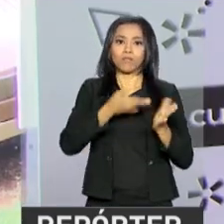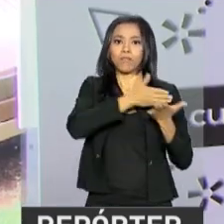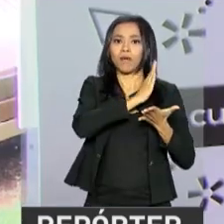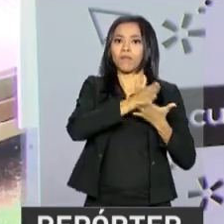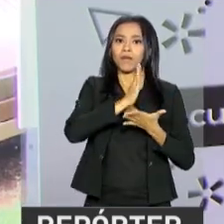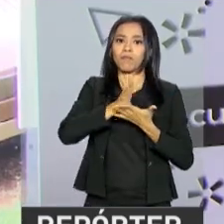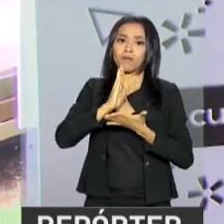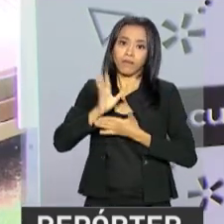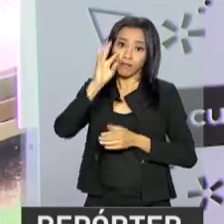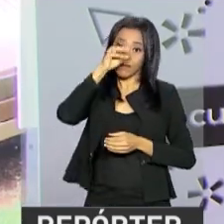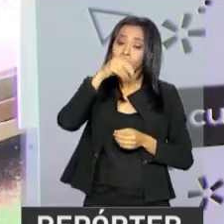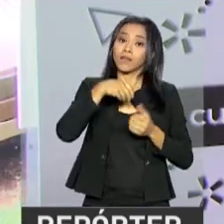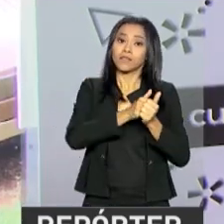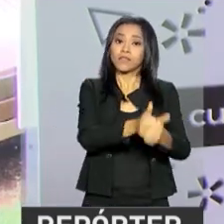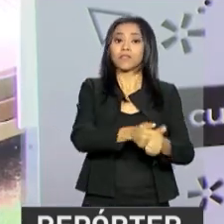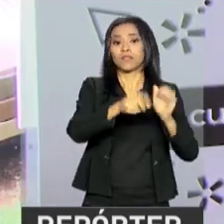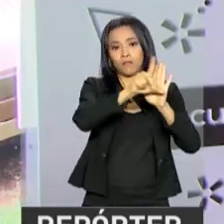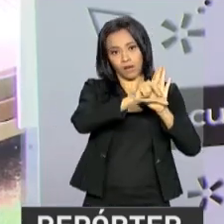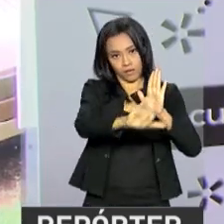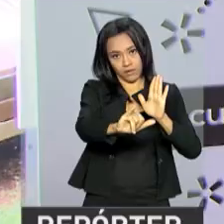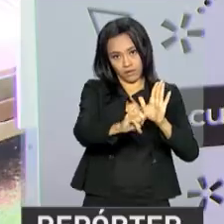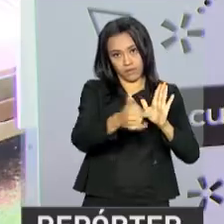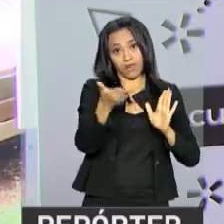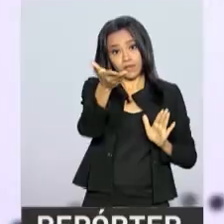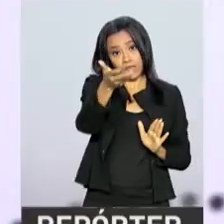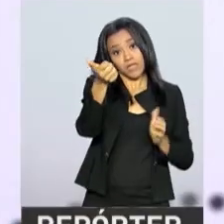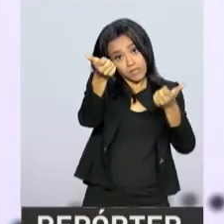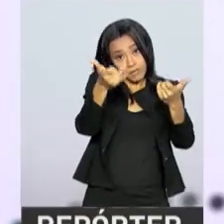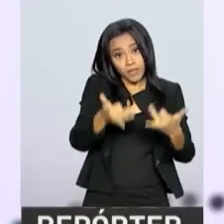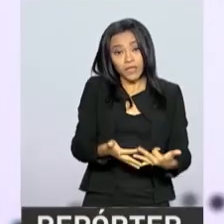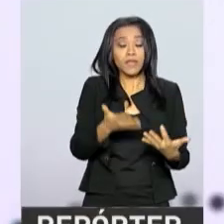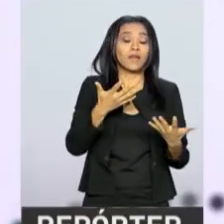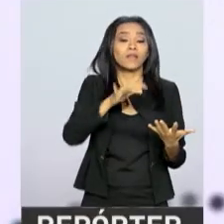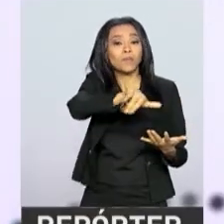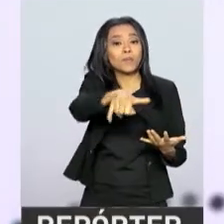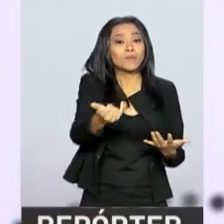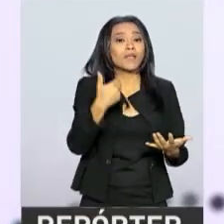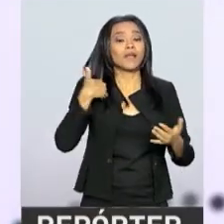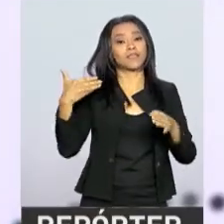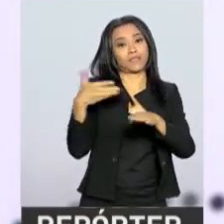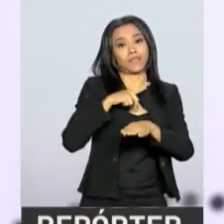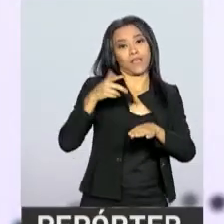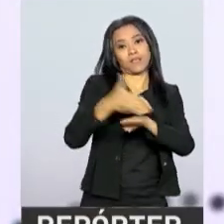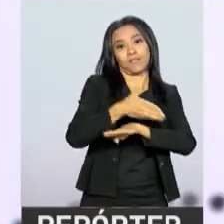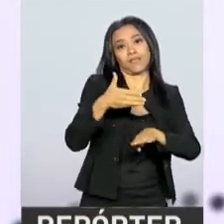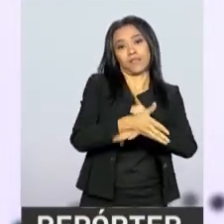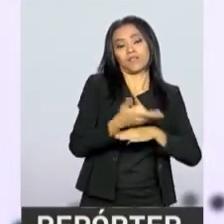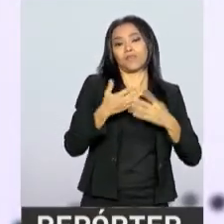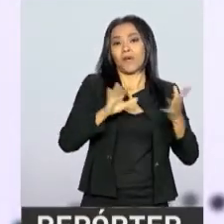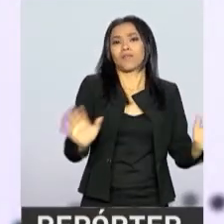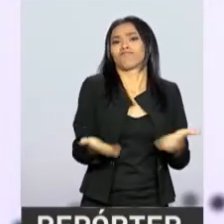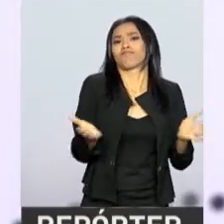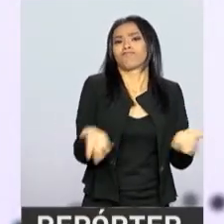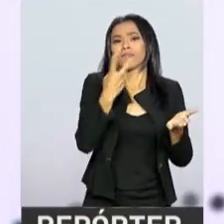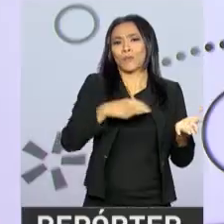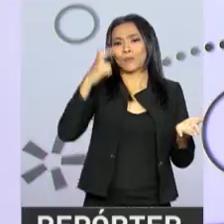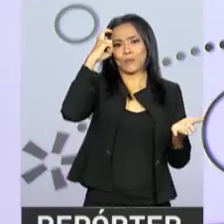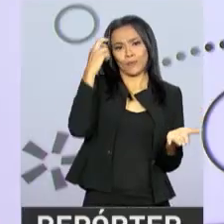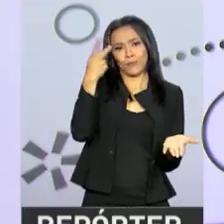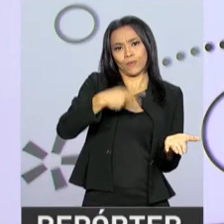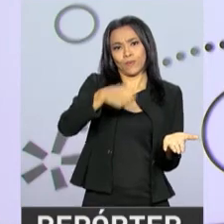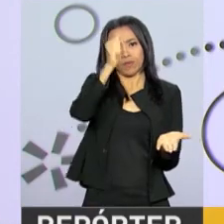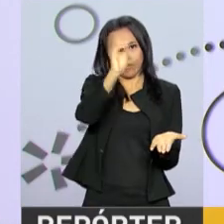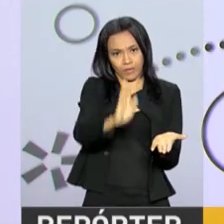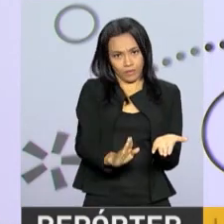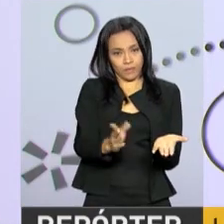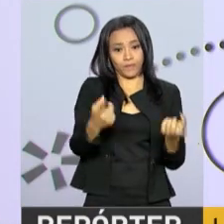dentro da lei ronei e fala das vantagens do acesso a ela para promover cultura no país elas são